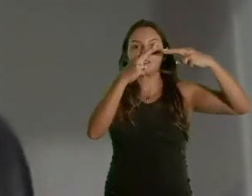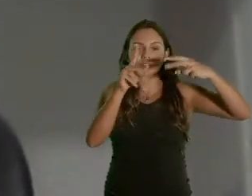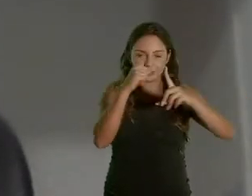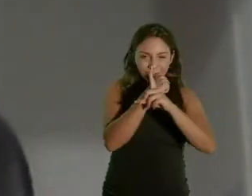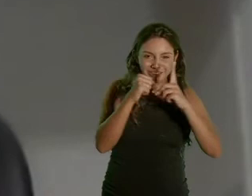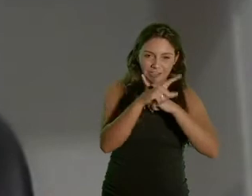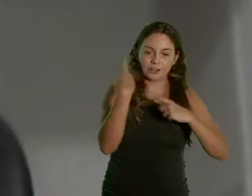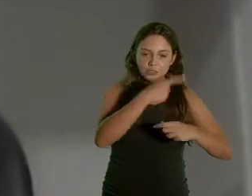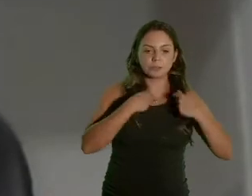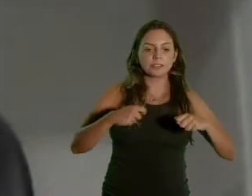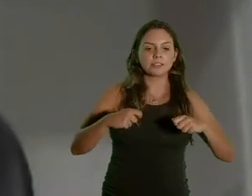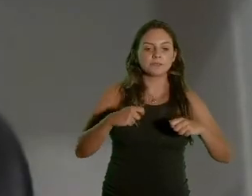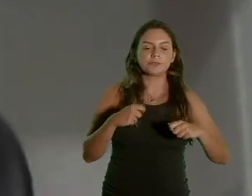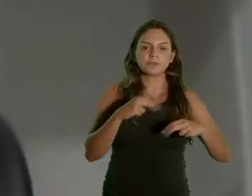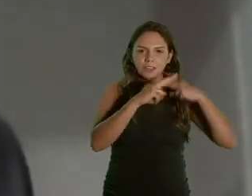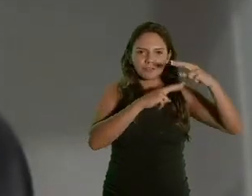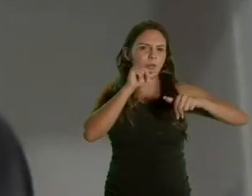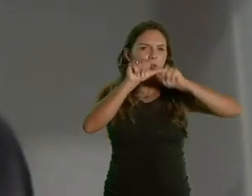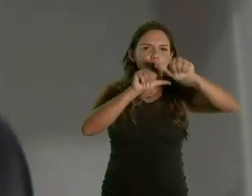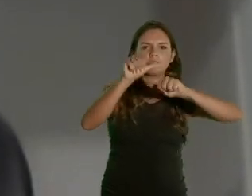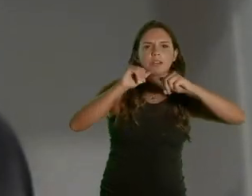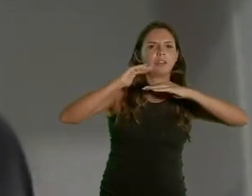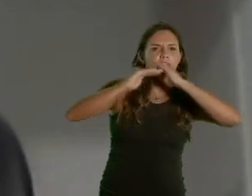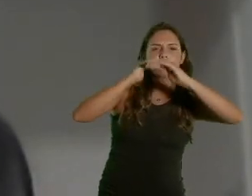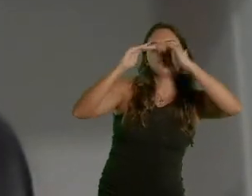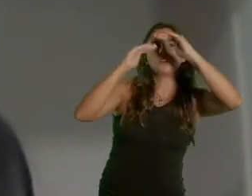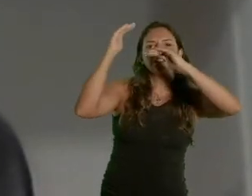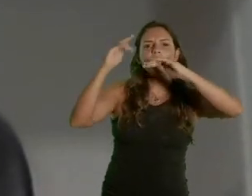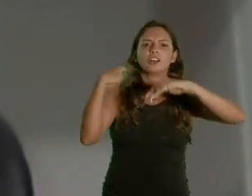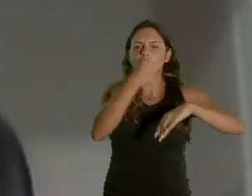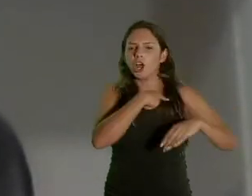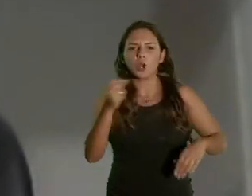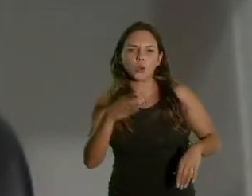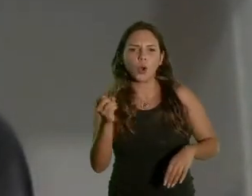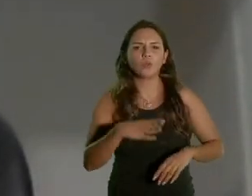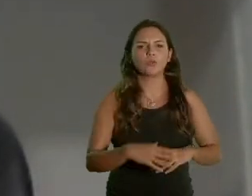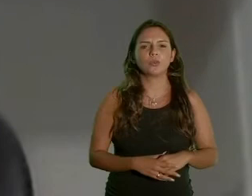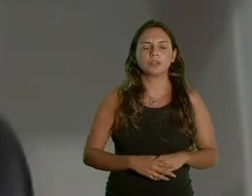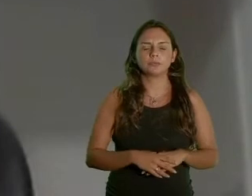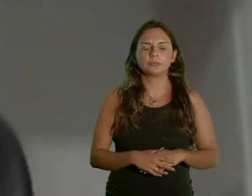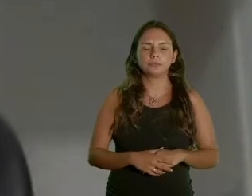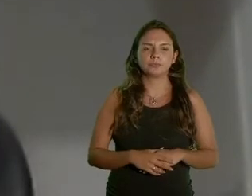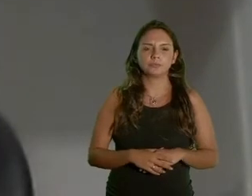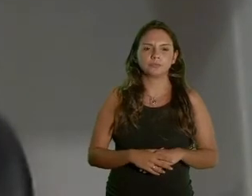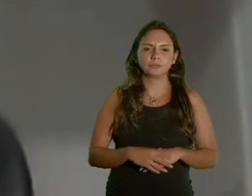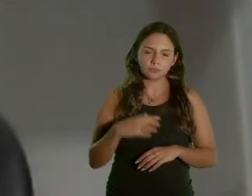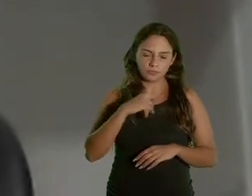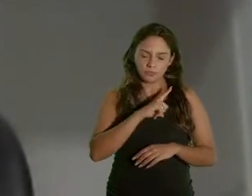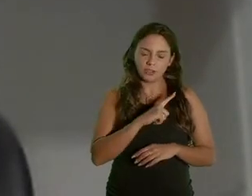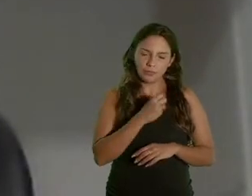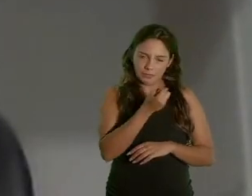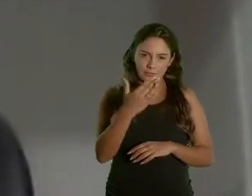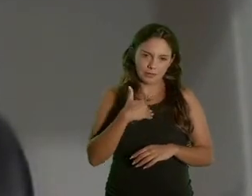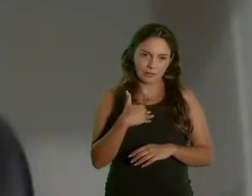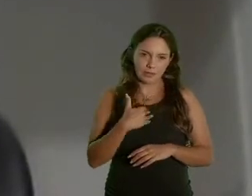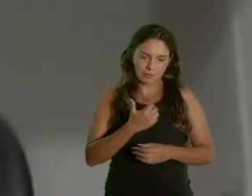sociedade. Revoluções sempre para mudar, para evoluir, para o progresso, para as novidades. E eu vejo que isso é o que eu tenho para oferecer com a